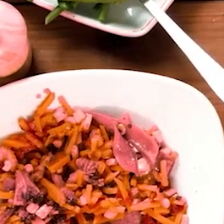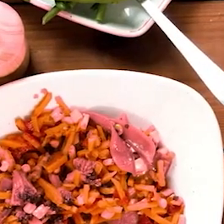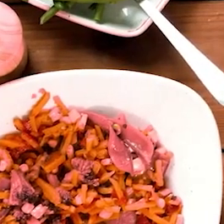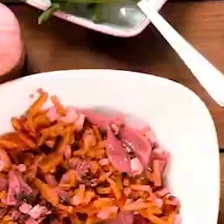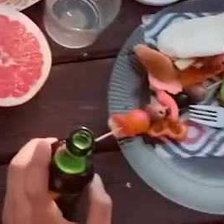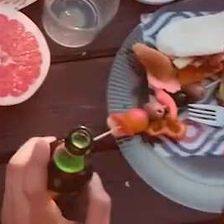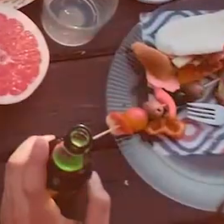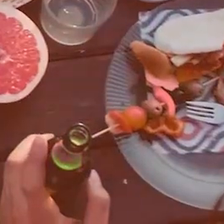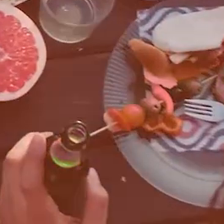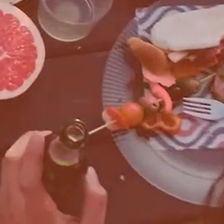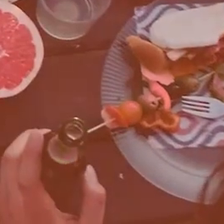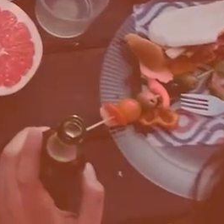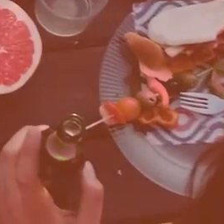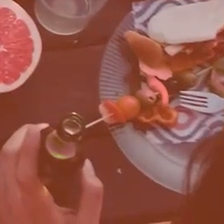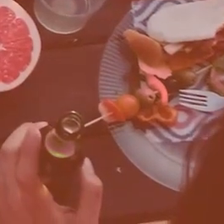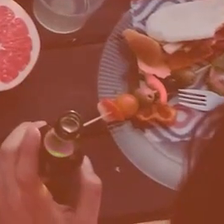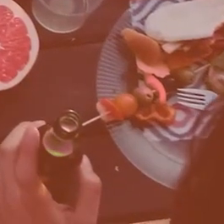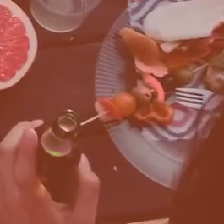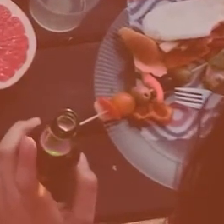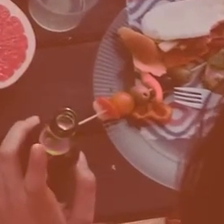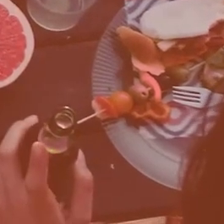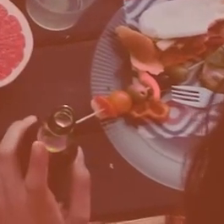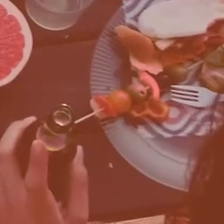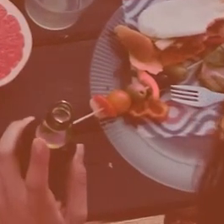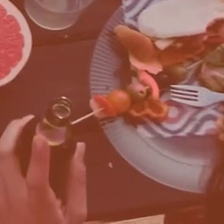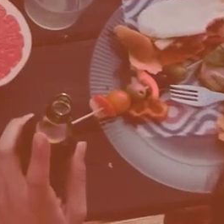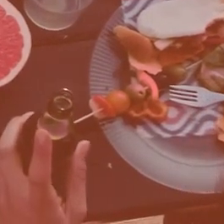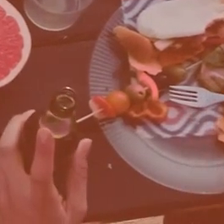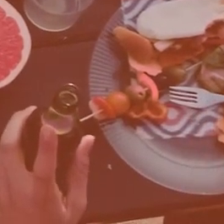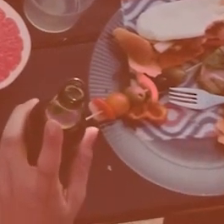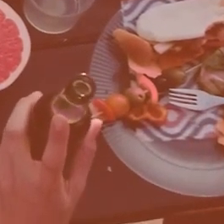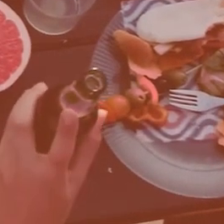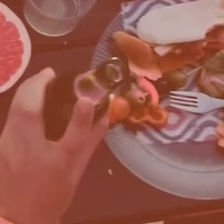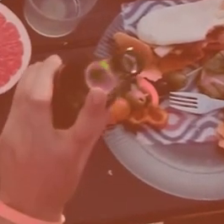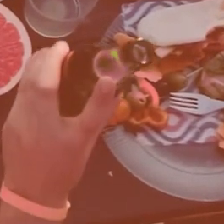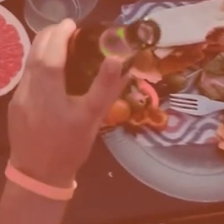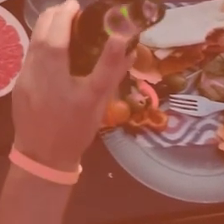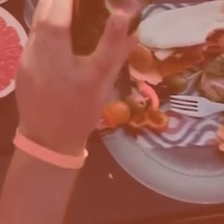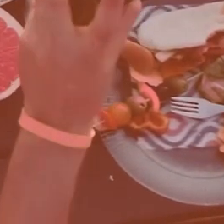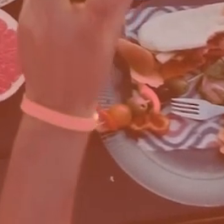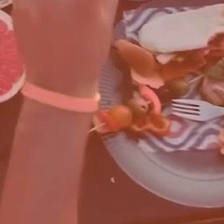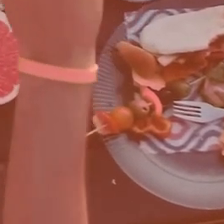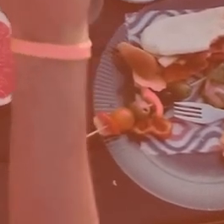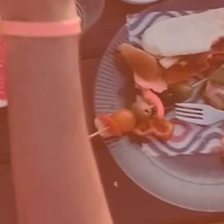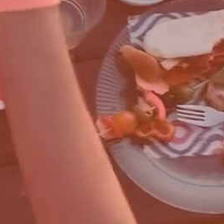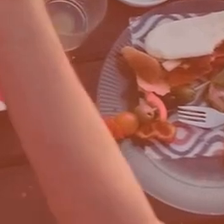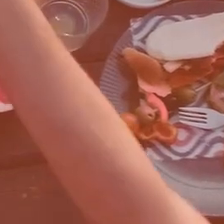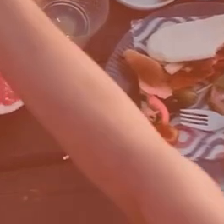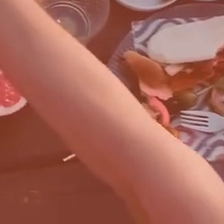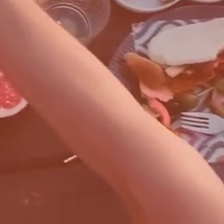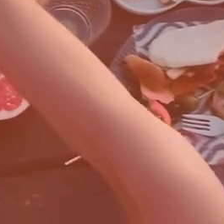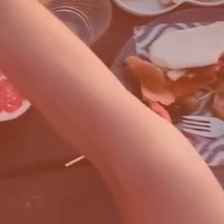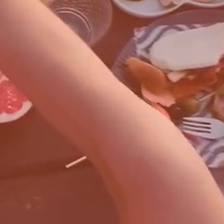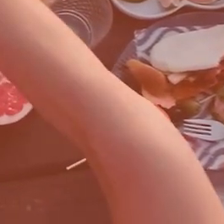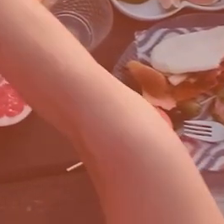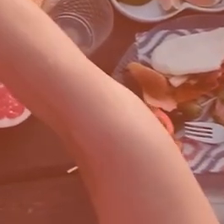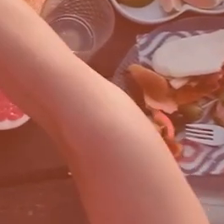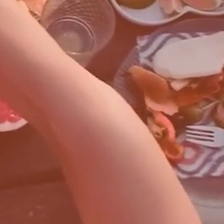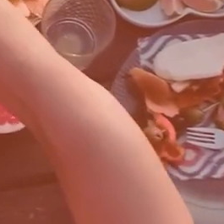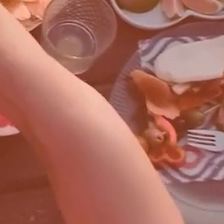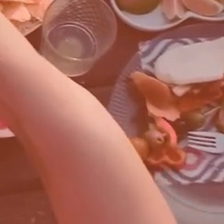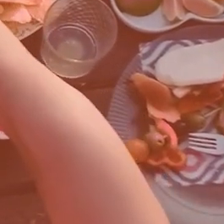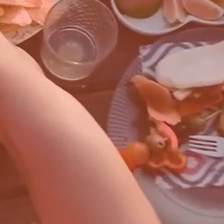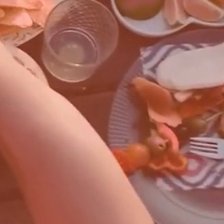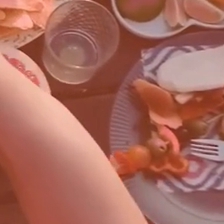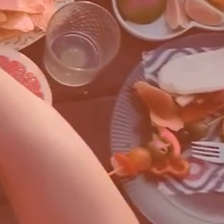provê. Tá na mesa, um convite aos que têm fome. Nova série de mensagens